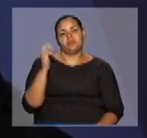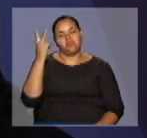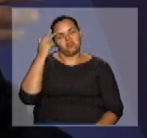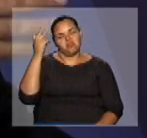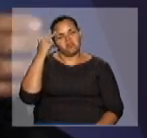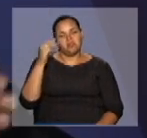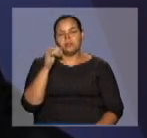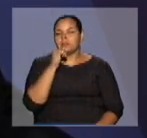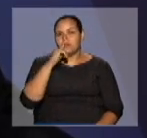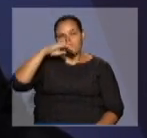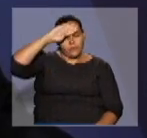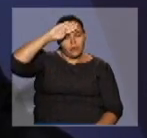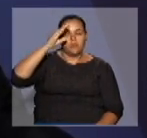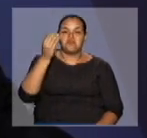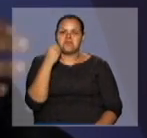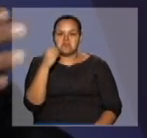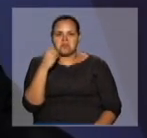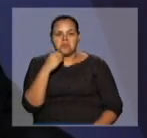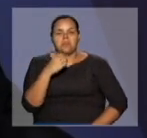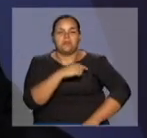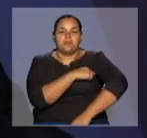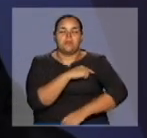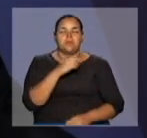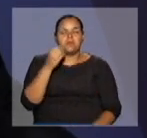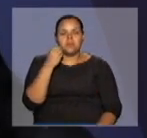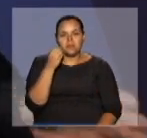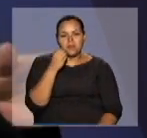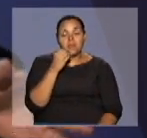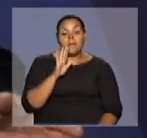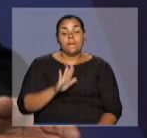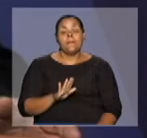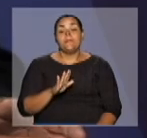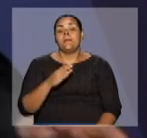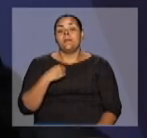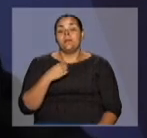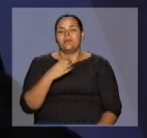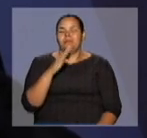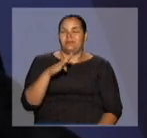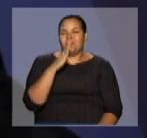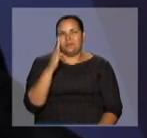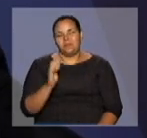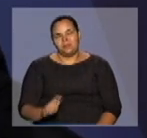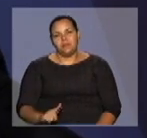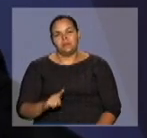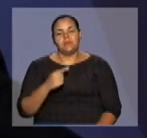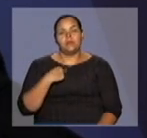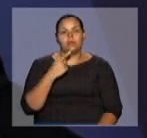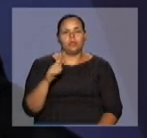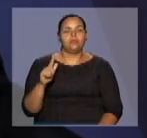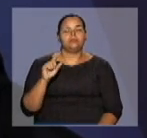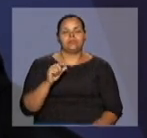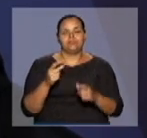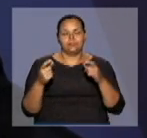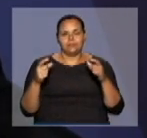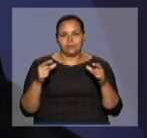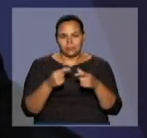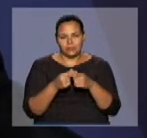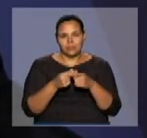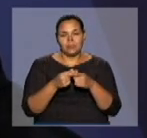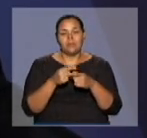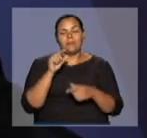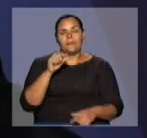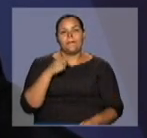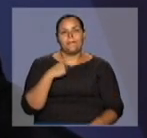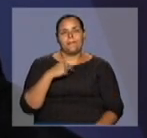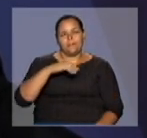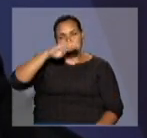quer dizer, tem uma febre baixa, um mal-estar, e uma minoria é que vai desenvolver a forma clássica da doença,